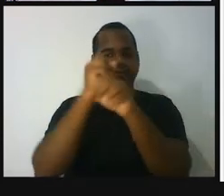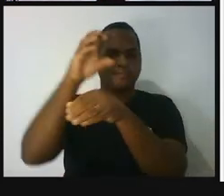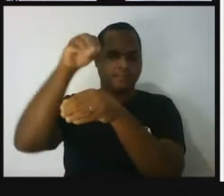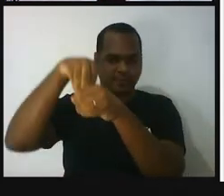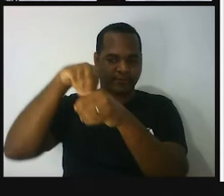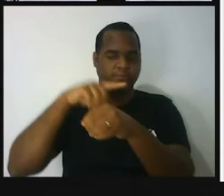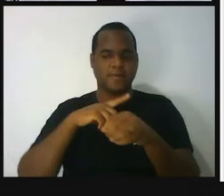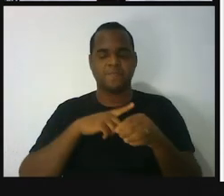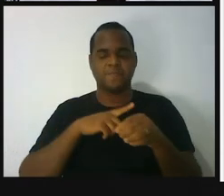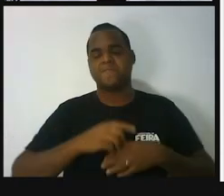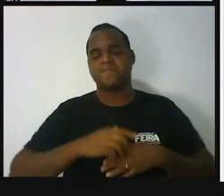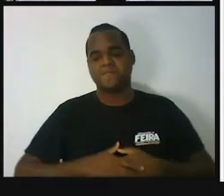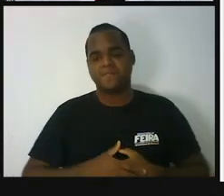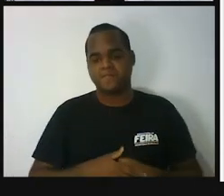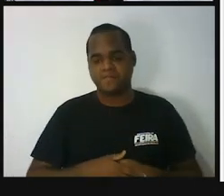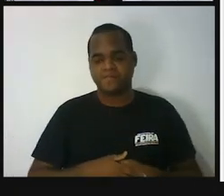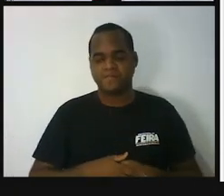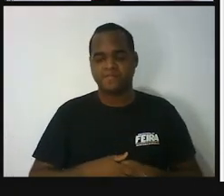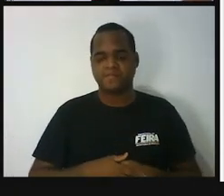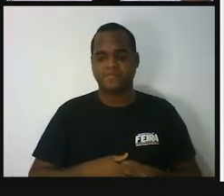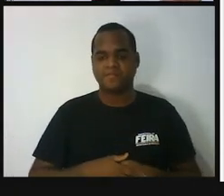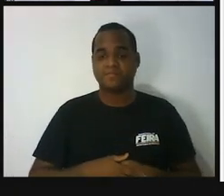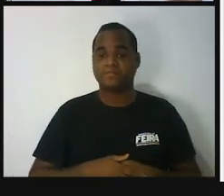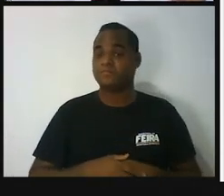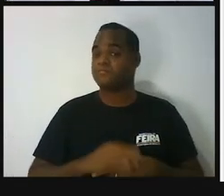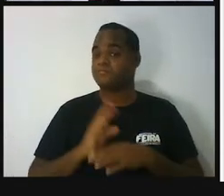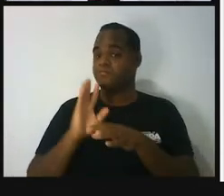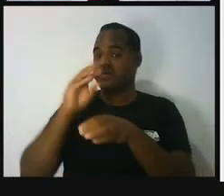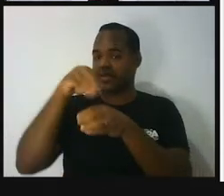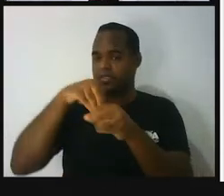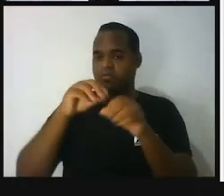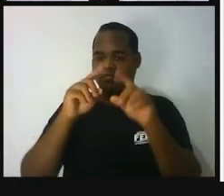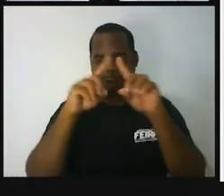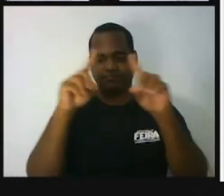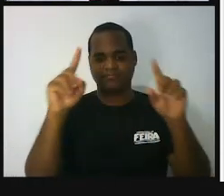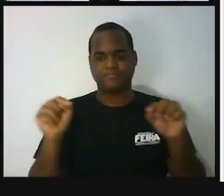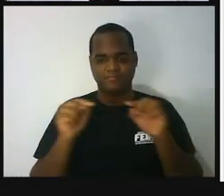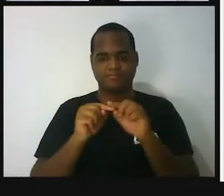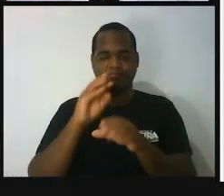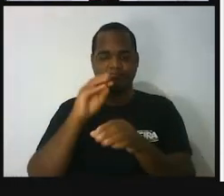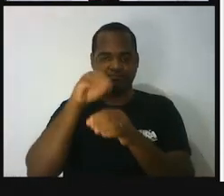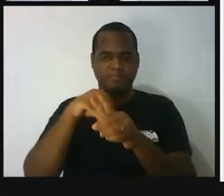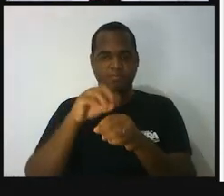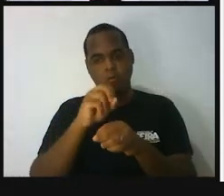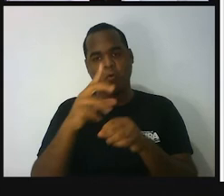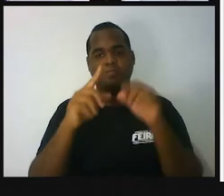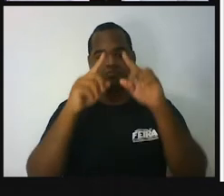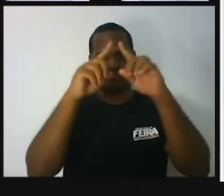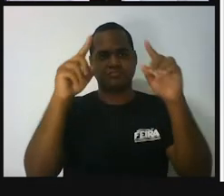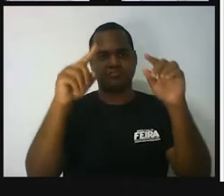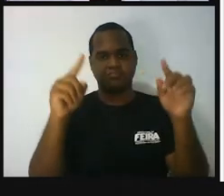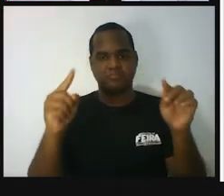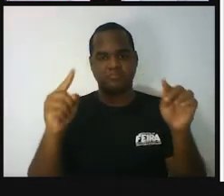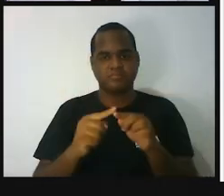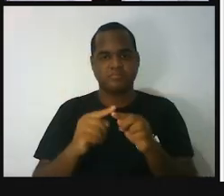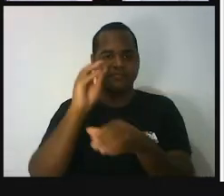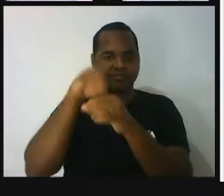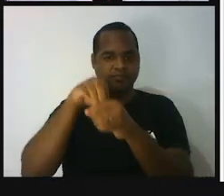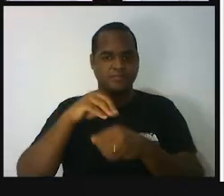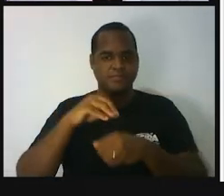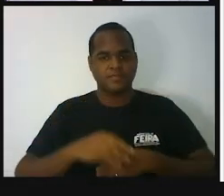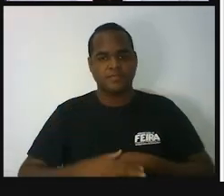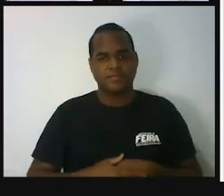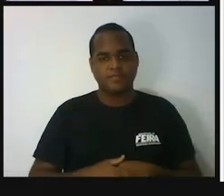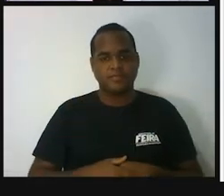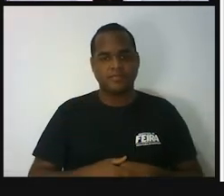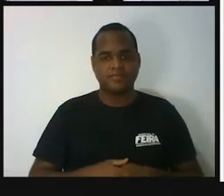internos. Ângulos internos significa ângulos dentro do polígono. Tá? Vamos deixar